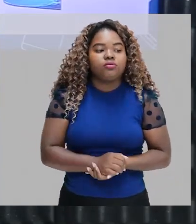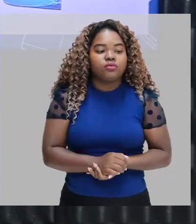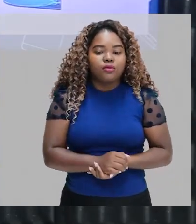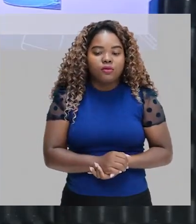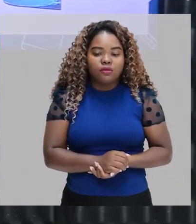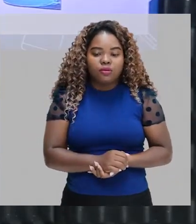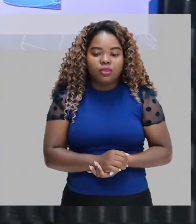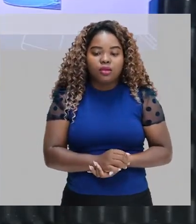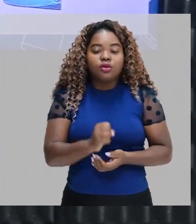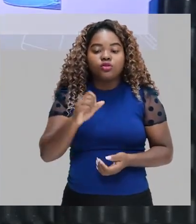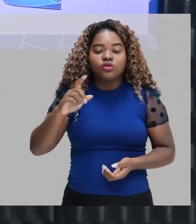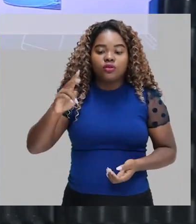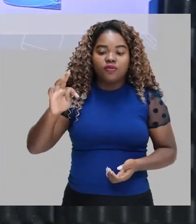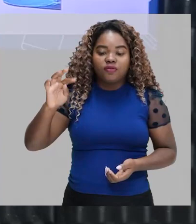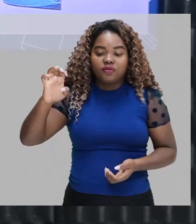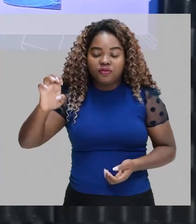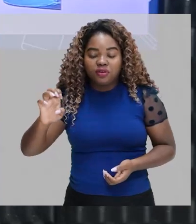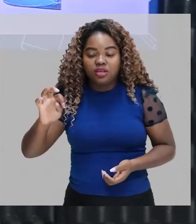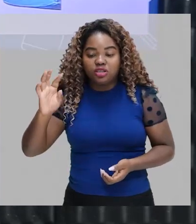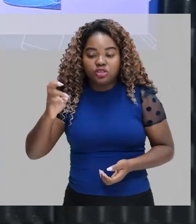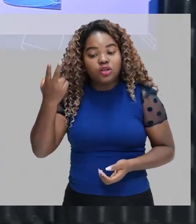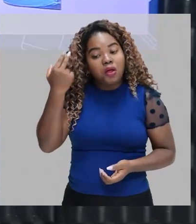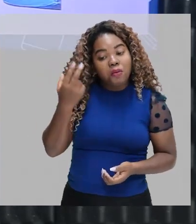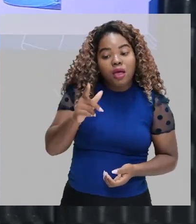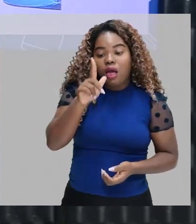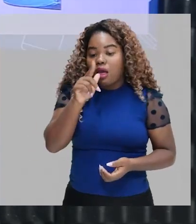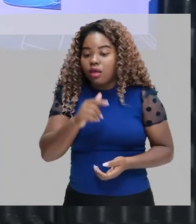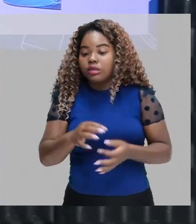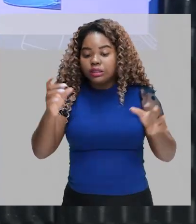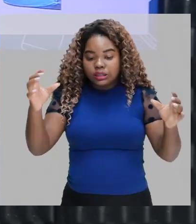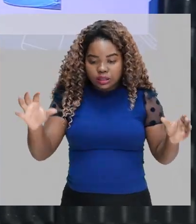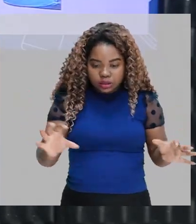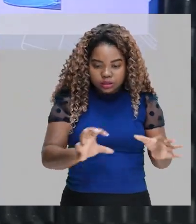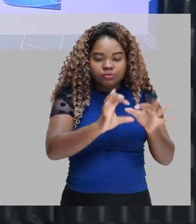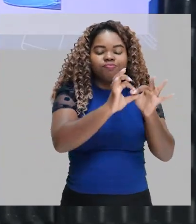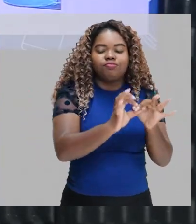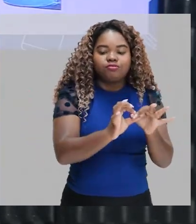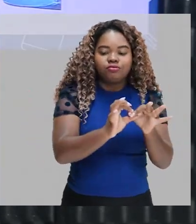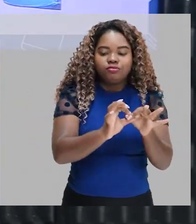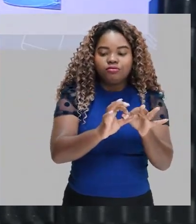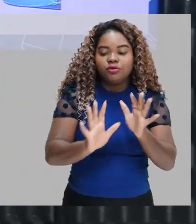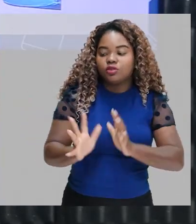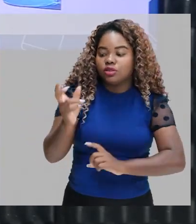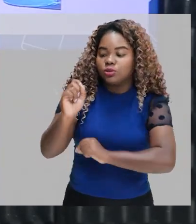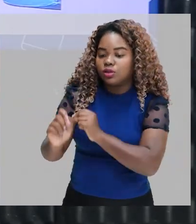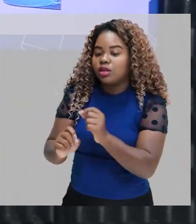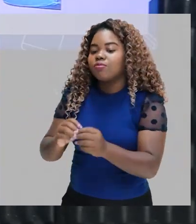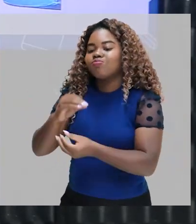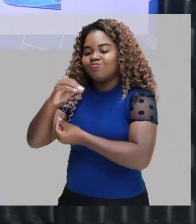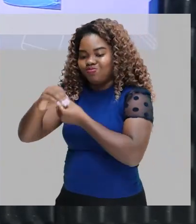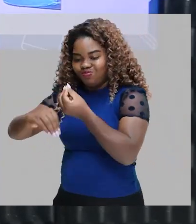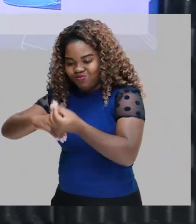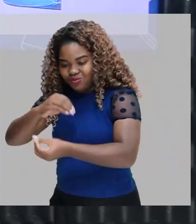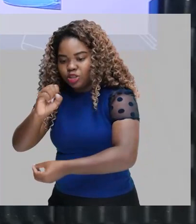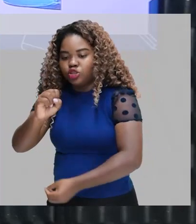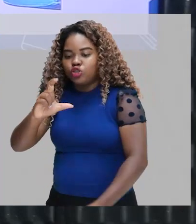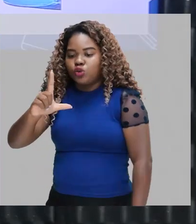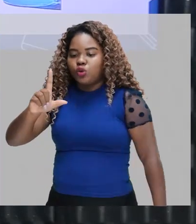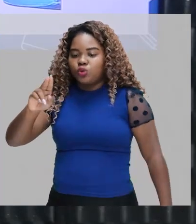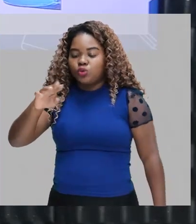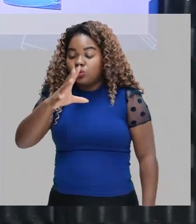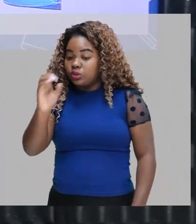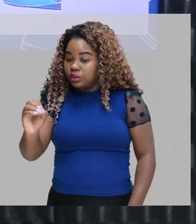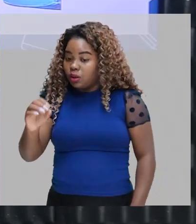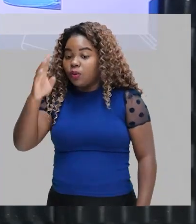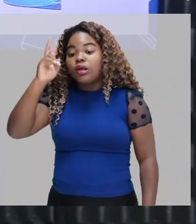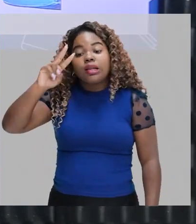Normalmente, o solvente é a água. E essa combinação vai gerar a solução. Lembrando que essa solução